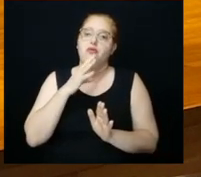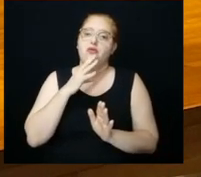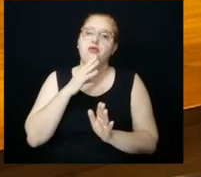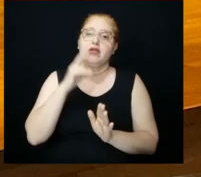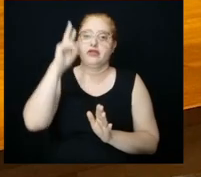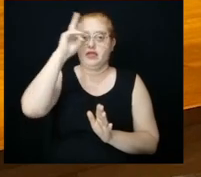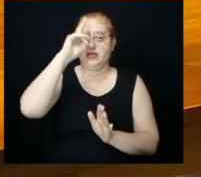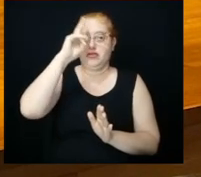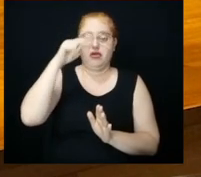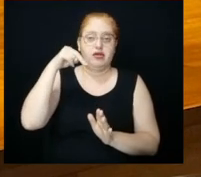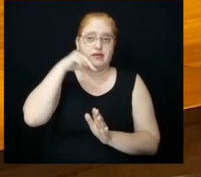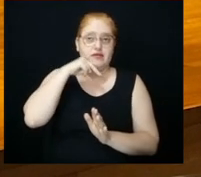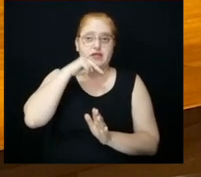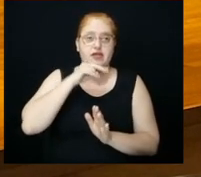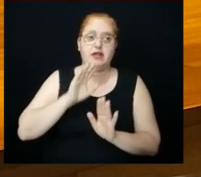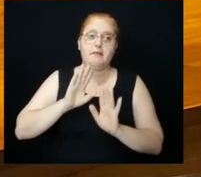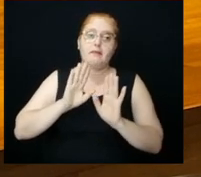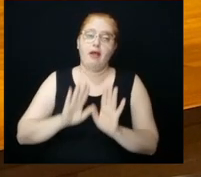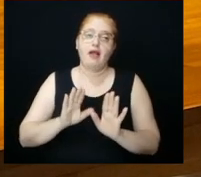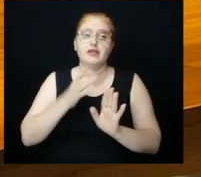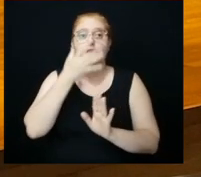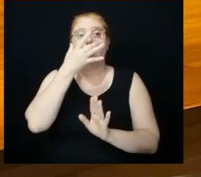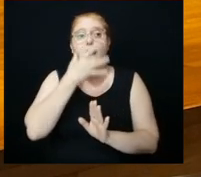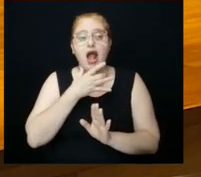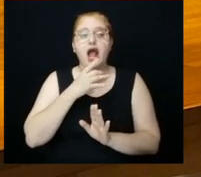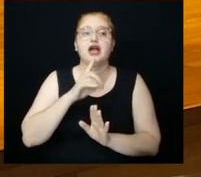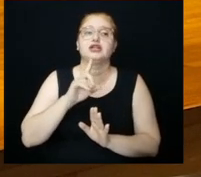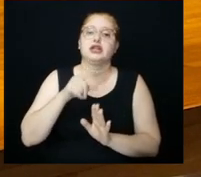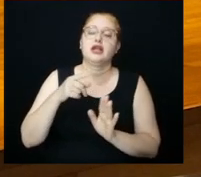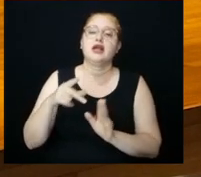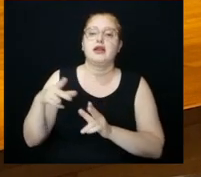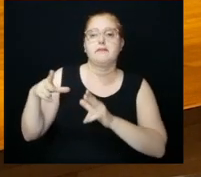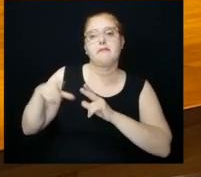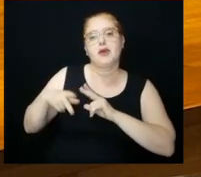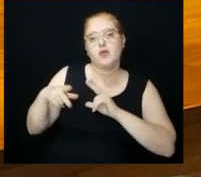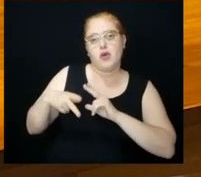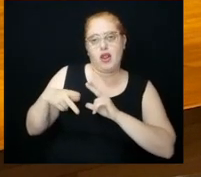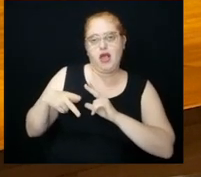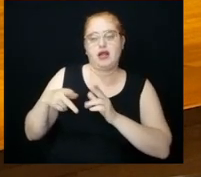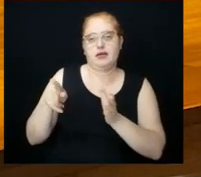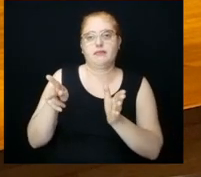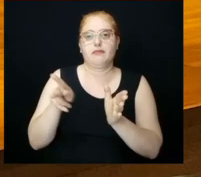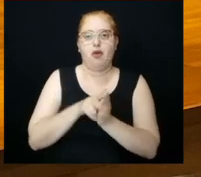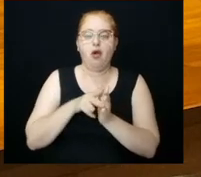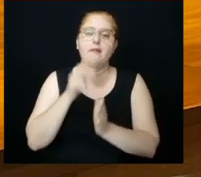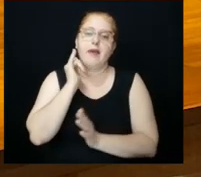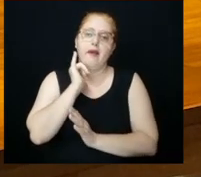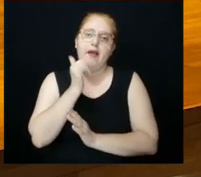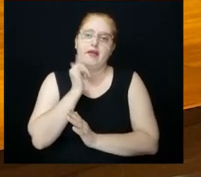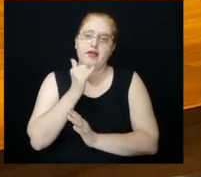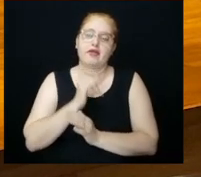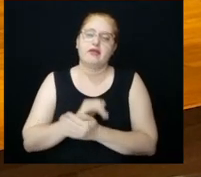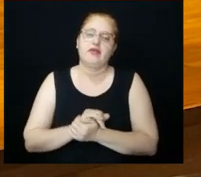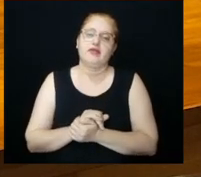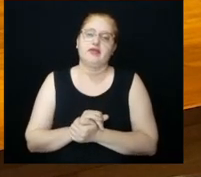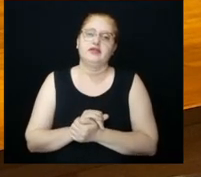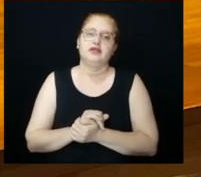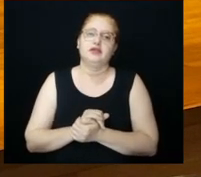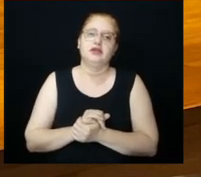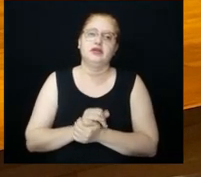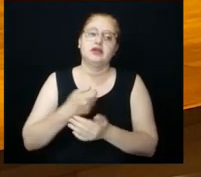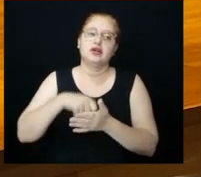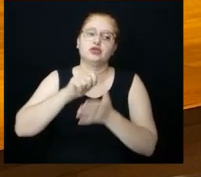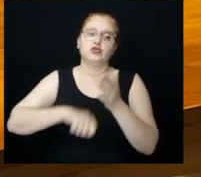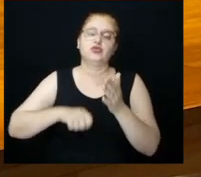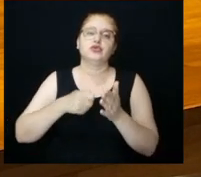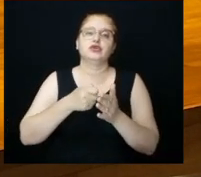Mas talvez seja por essa peculiaridade, assim, da própria narrativa, que ela consegue